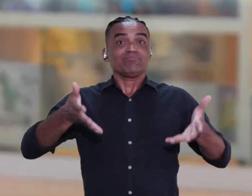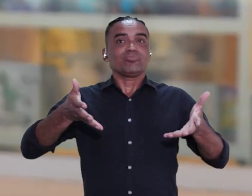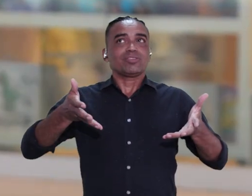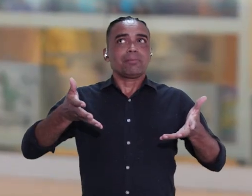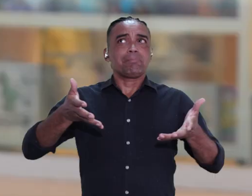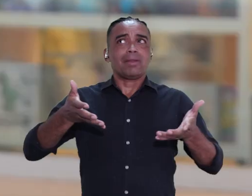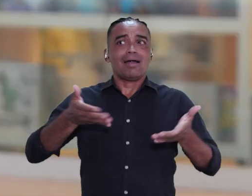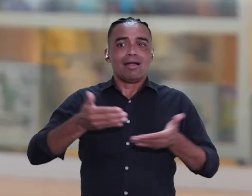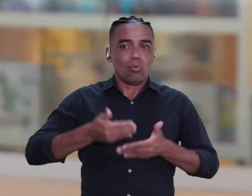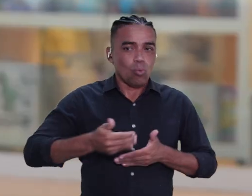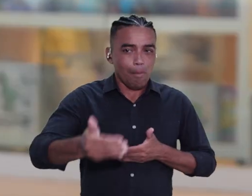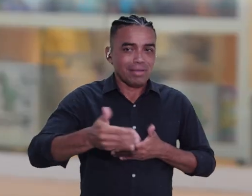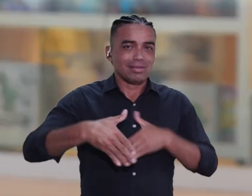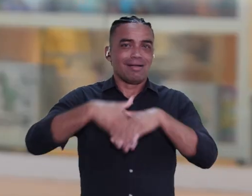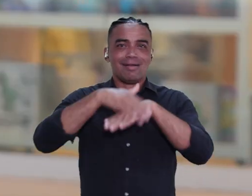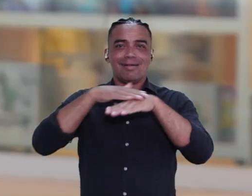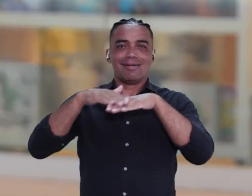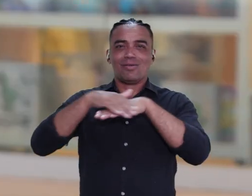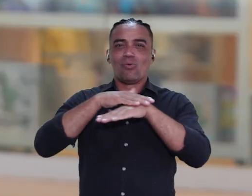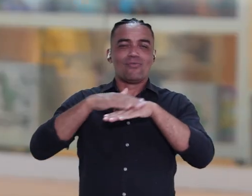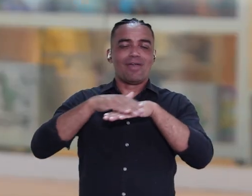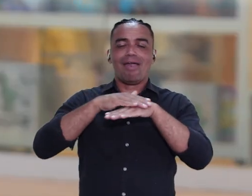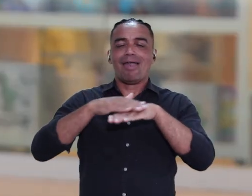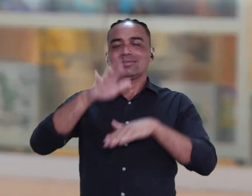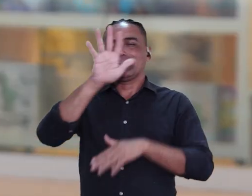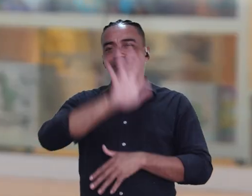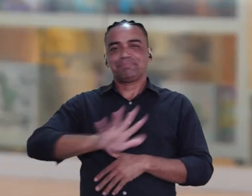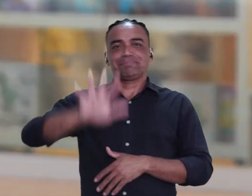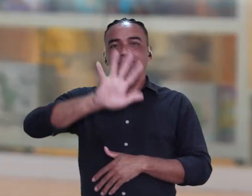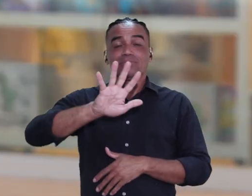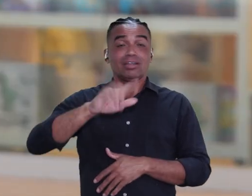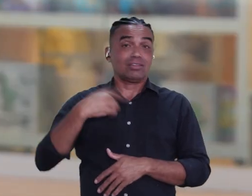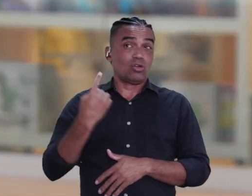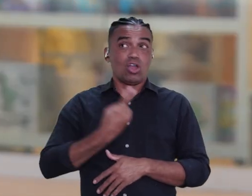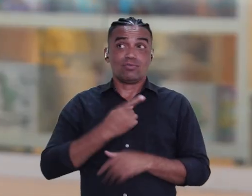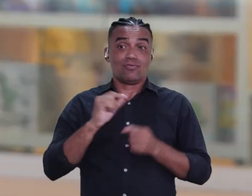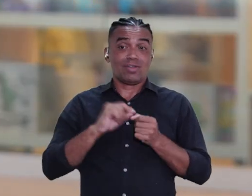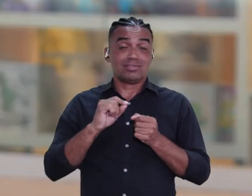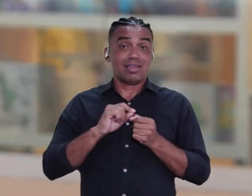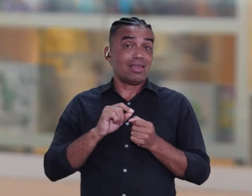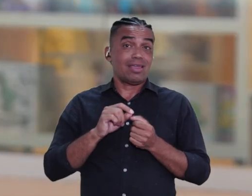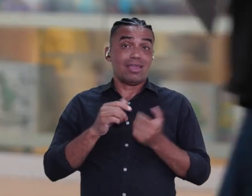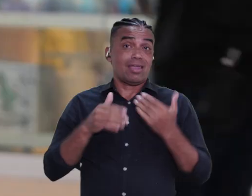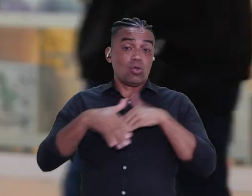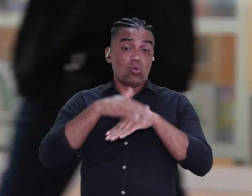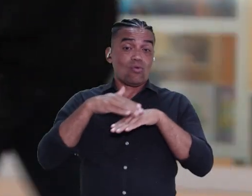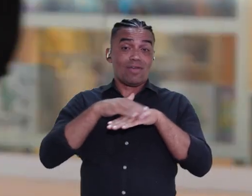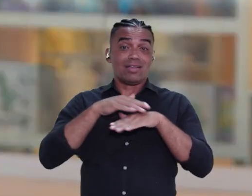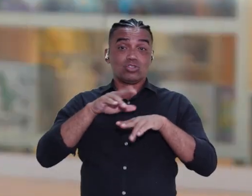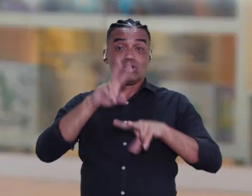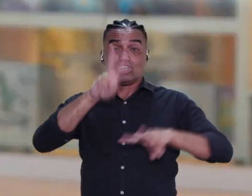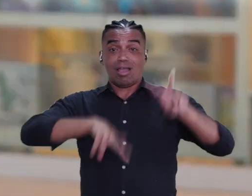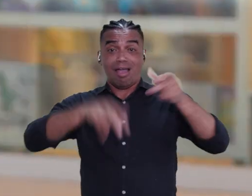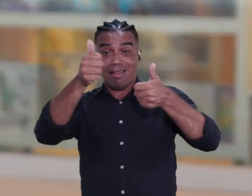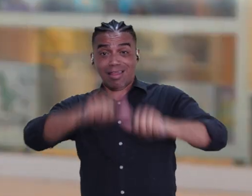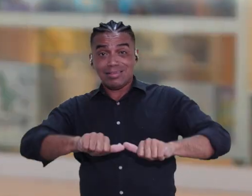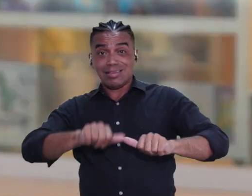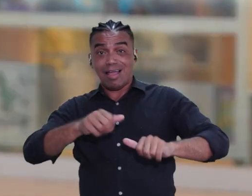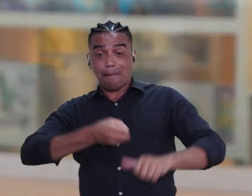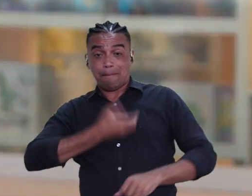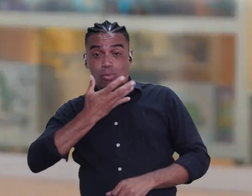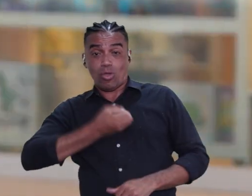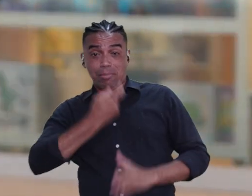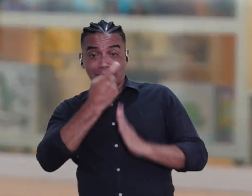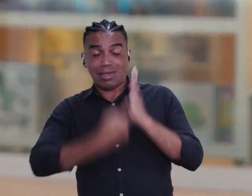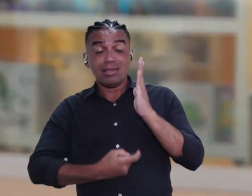para acender uma conversa mais geral. E nós não vamos fazer uma conversa exclusivamente de análise do poema, mas nós vamos